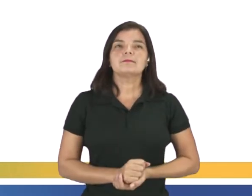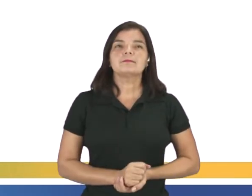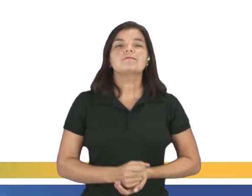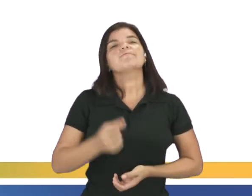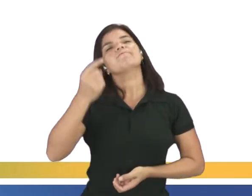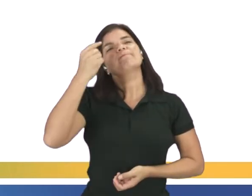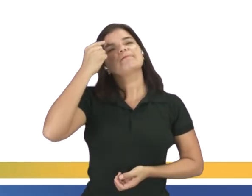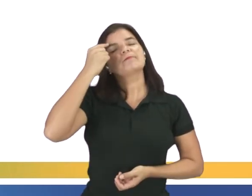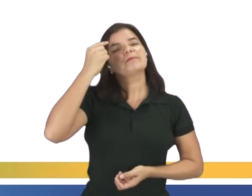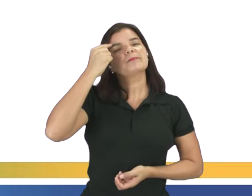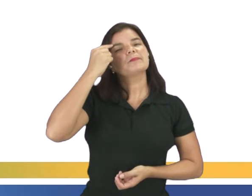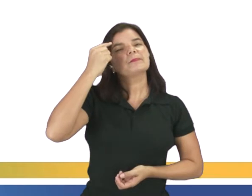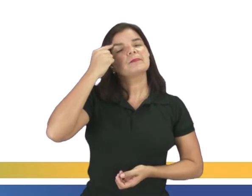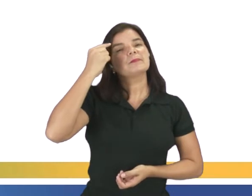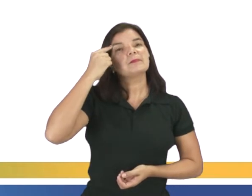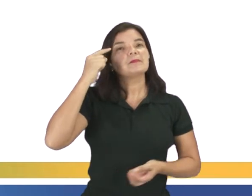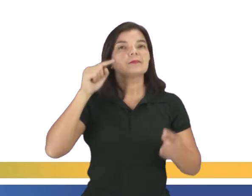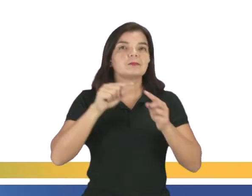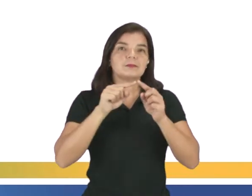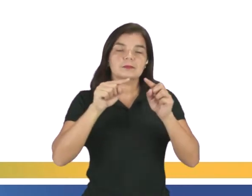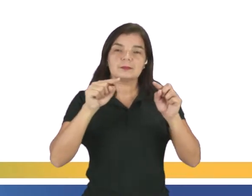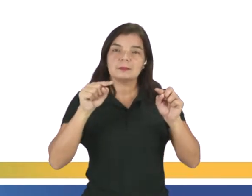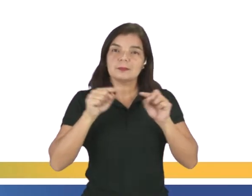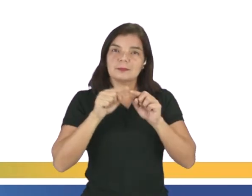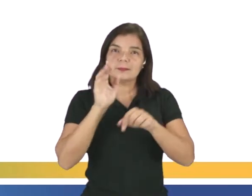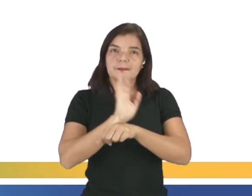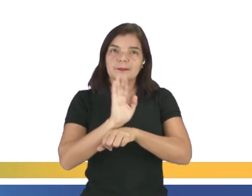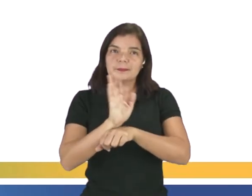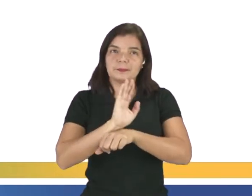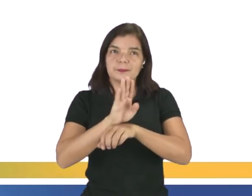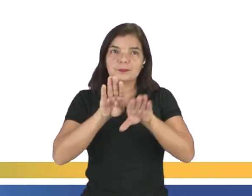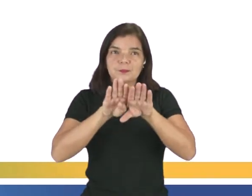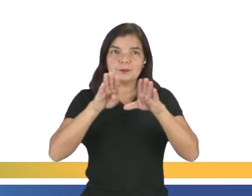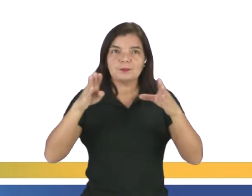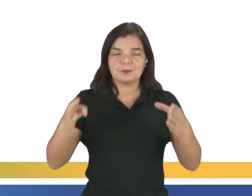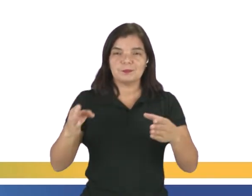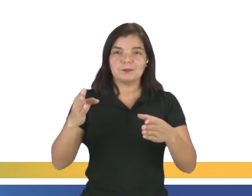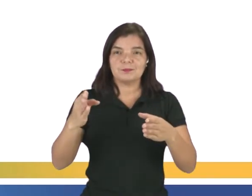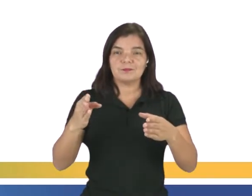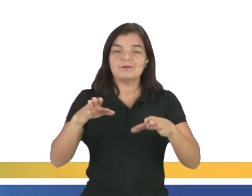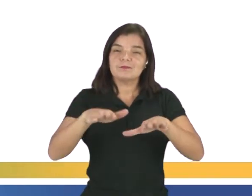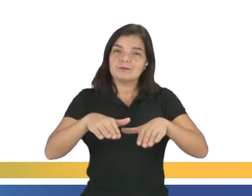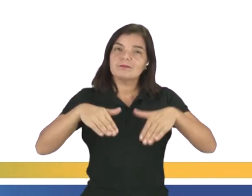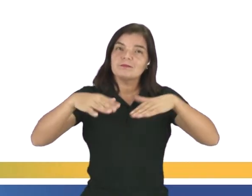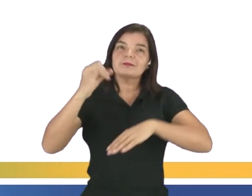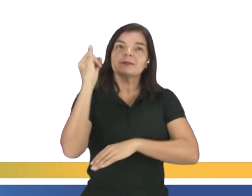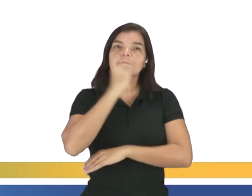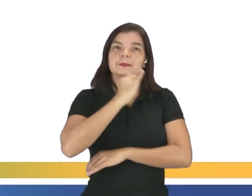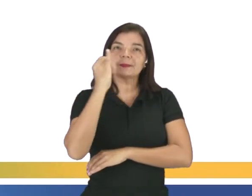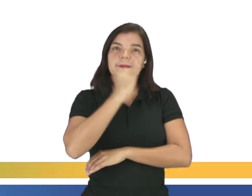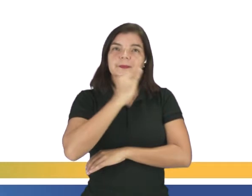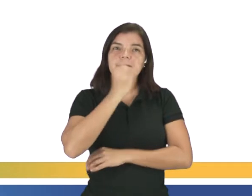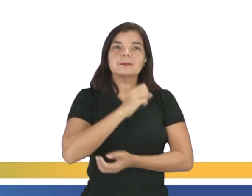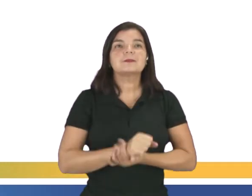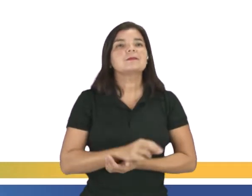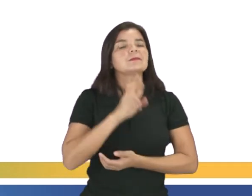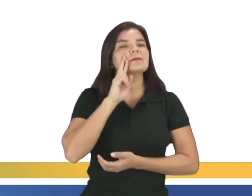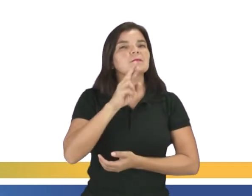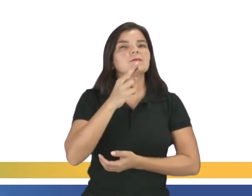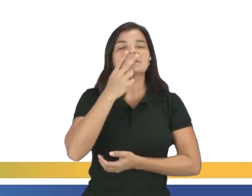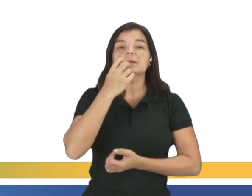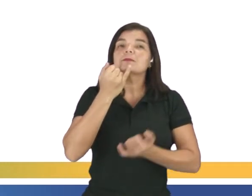fim, eu quero que você imagine-se numa sala de cinema e num palco teatral italiano